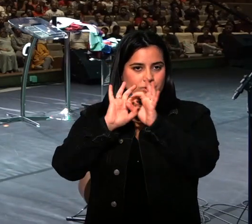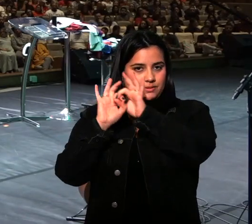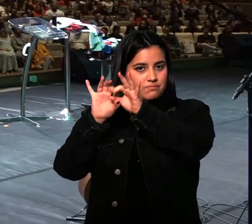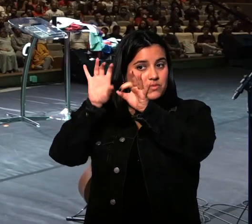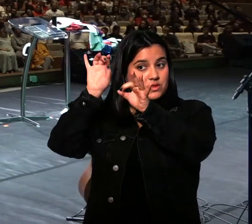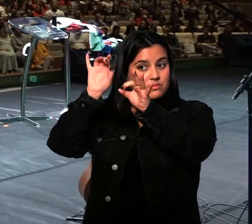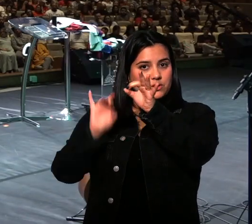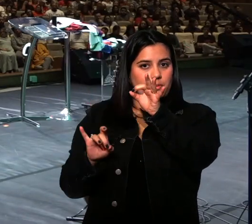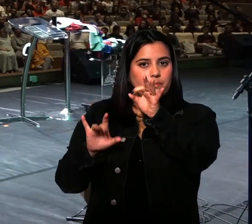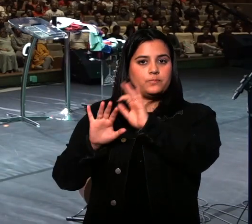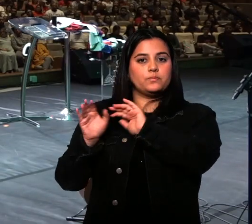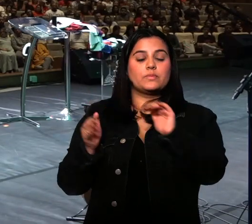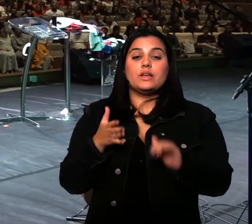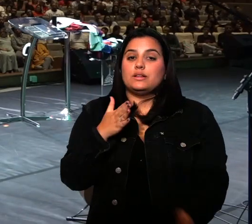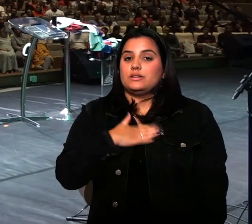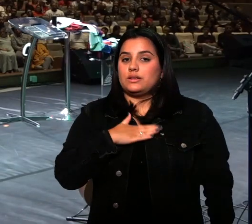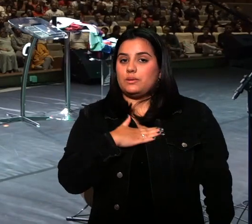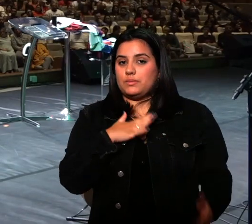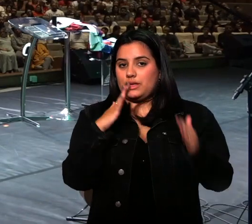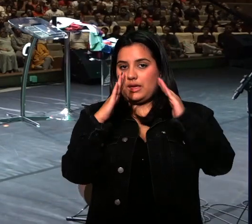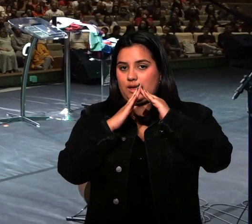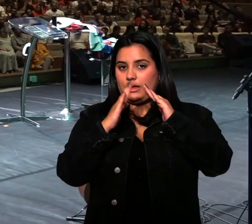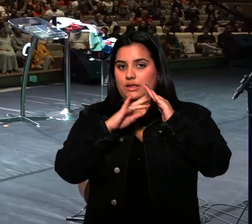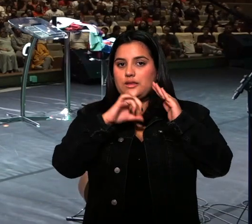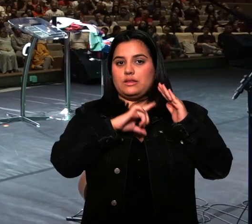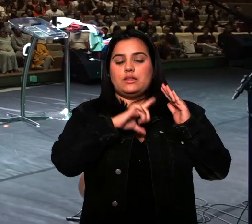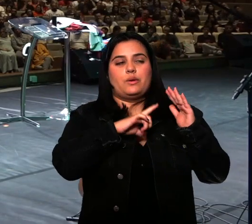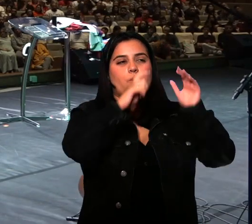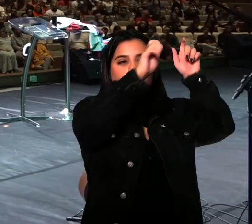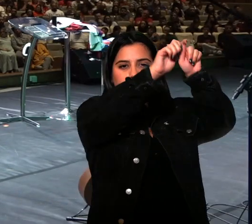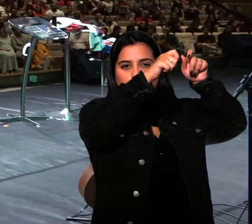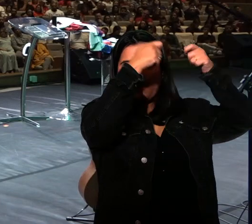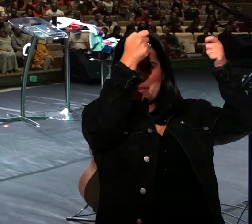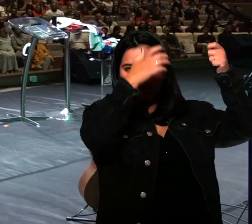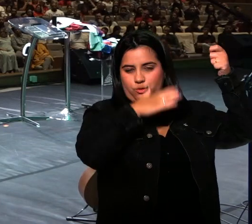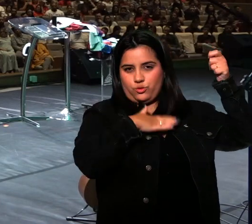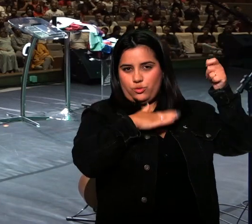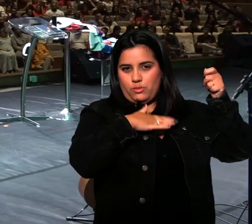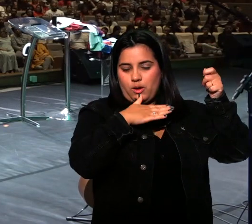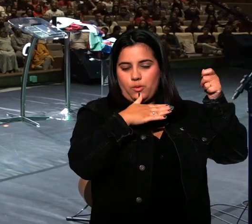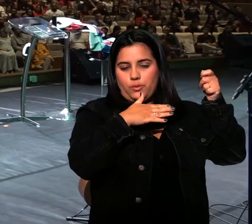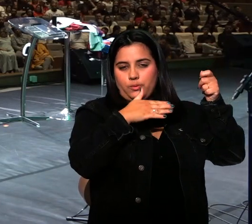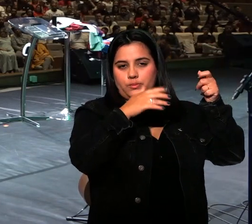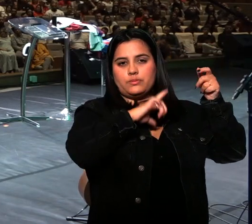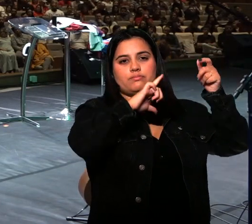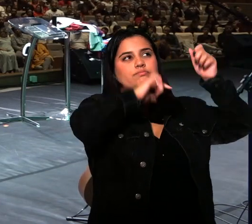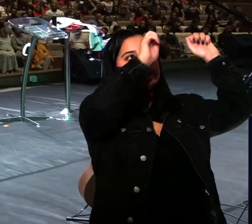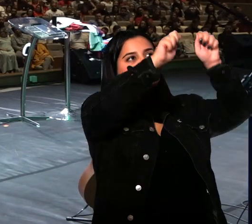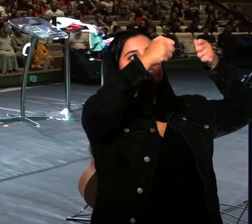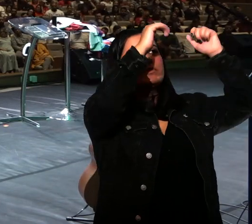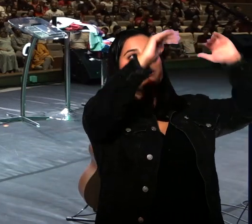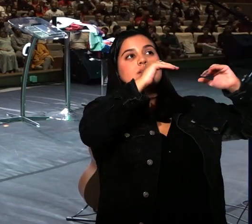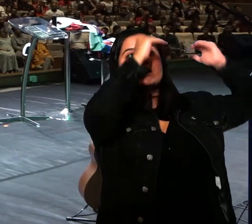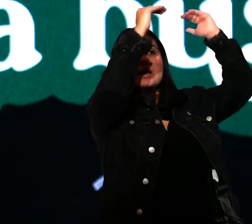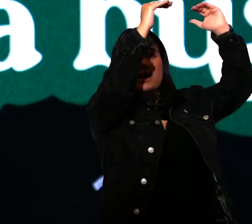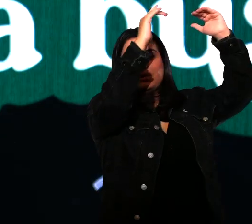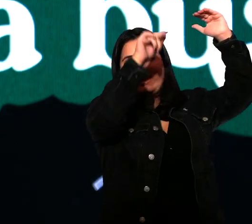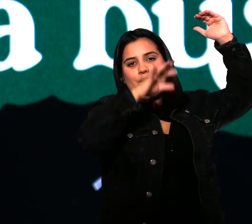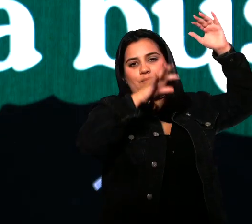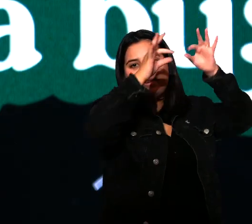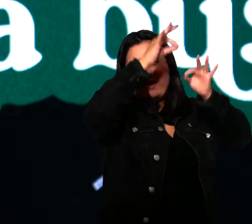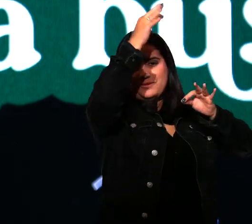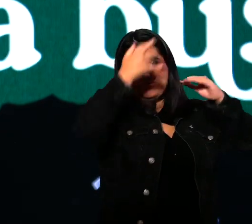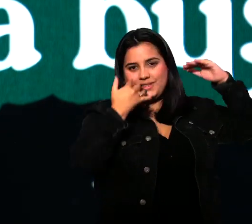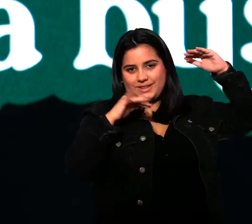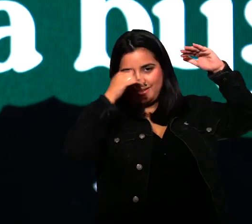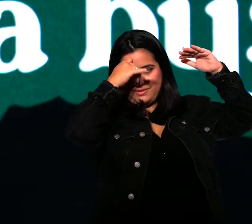Lá em casa, no armário do quarto do casal, tem uma prateleira na parte de cima bem alta, para as crianças não pegarem nada mesmo. A gente tem